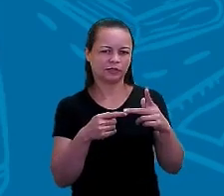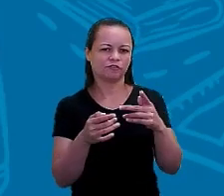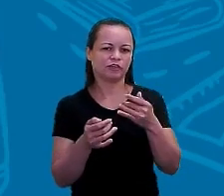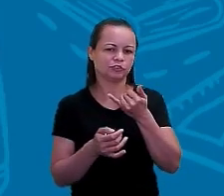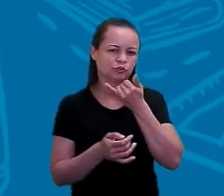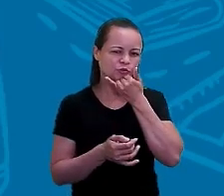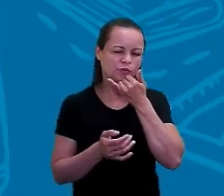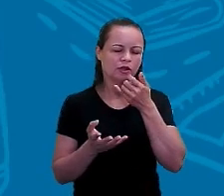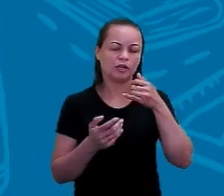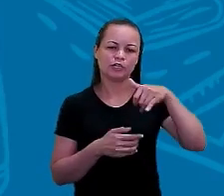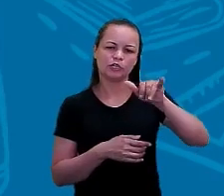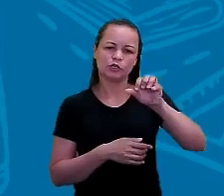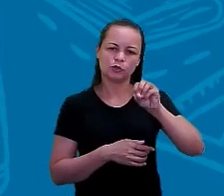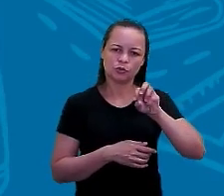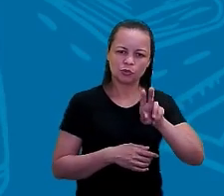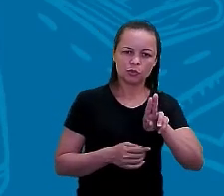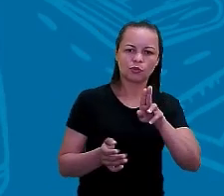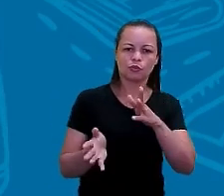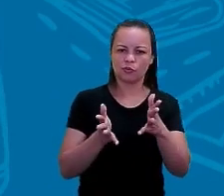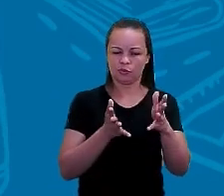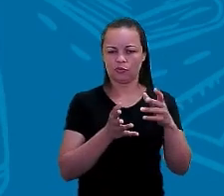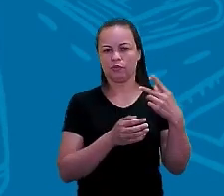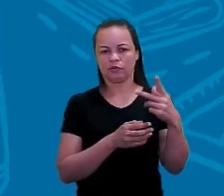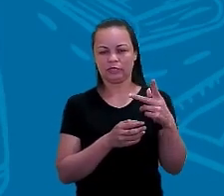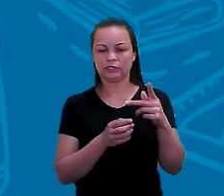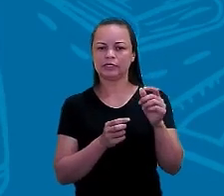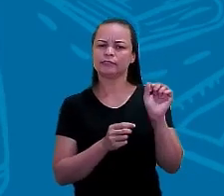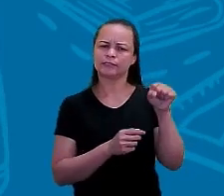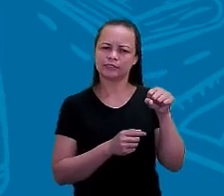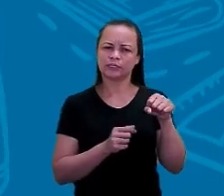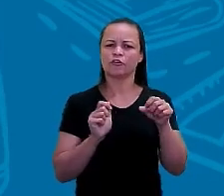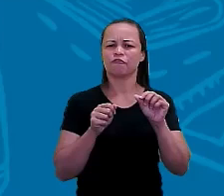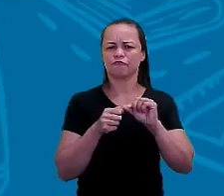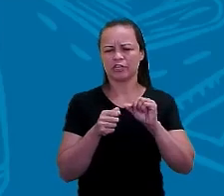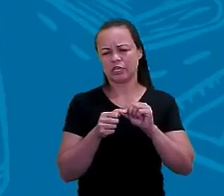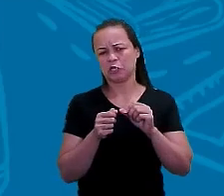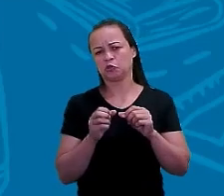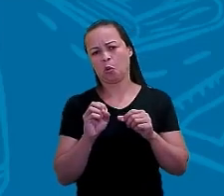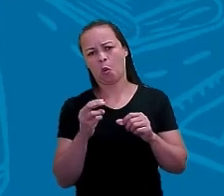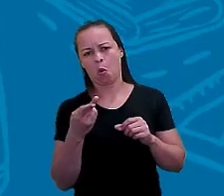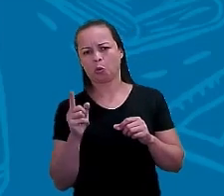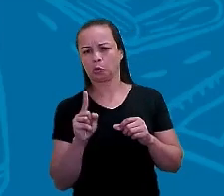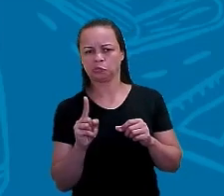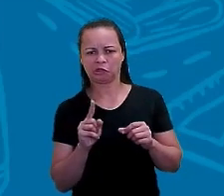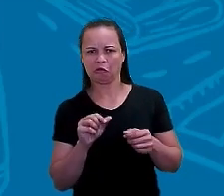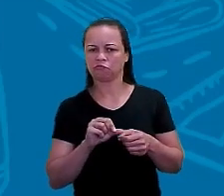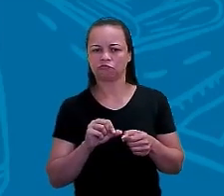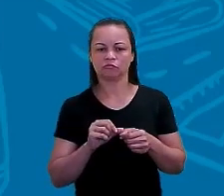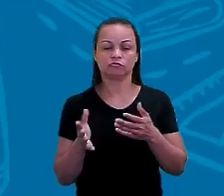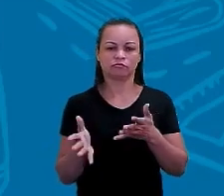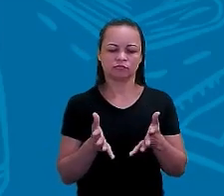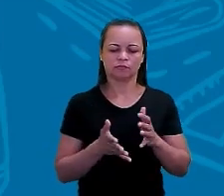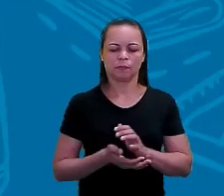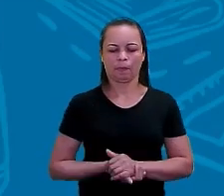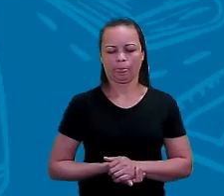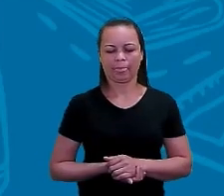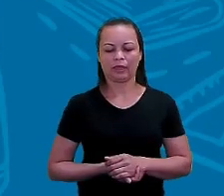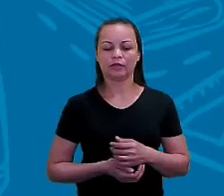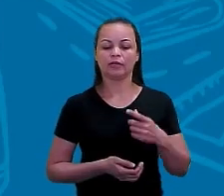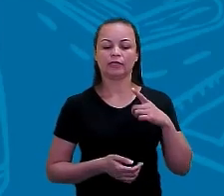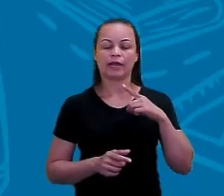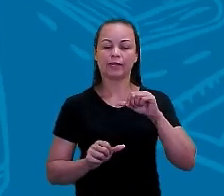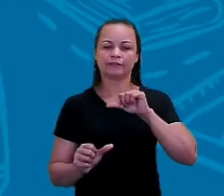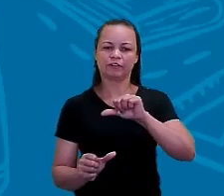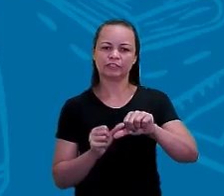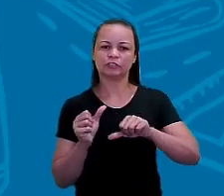você fez. Você responde, sim, eu fiz. Ok? Então, sempre que a pergunta aparecer I, você troca